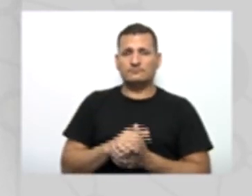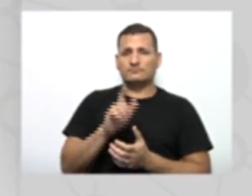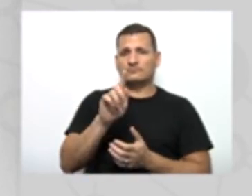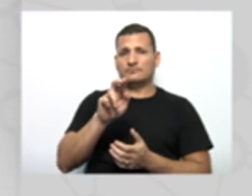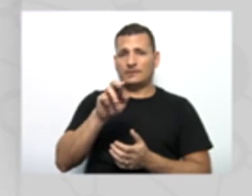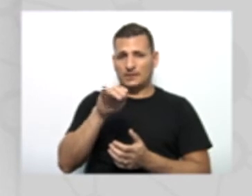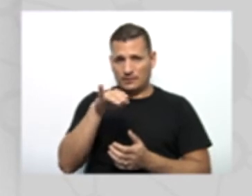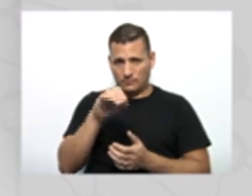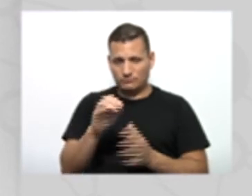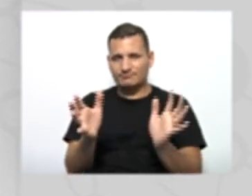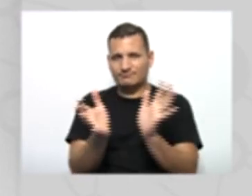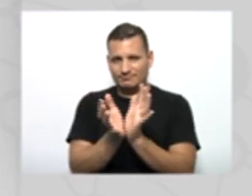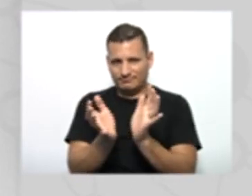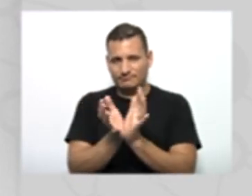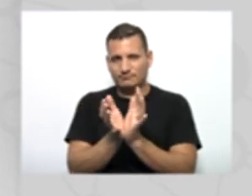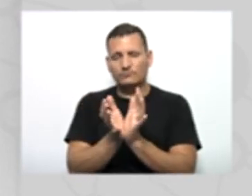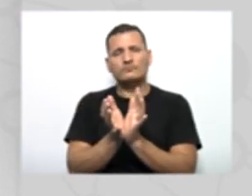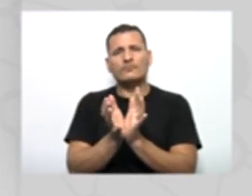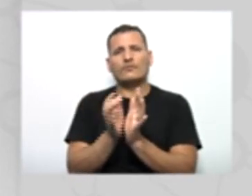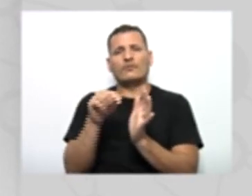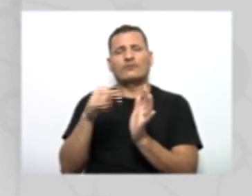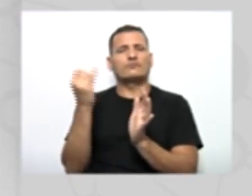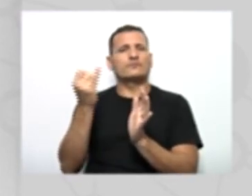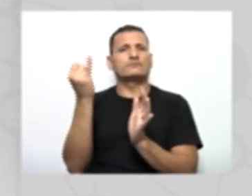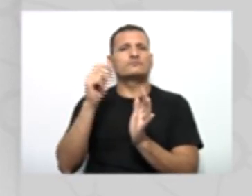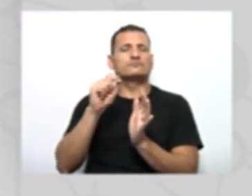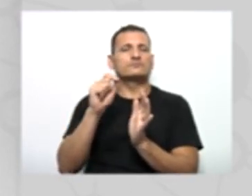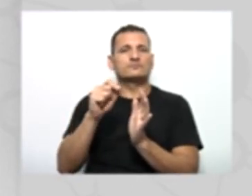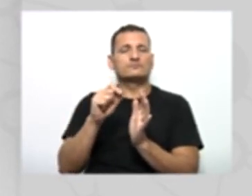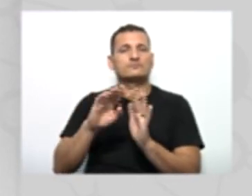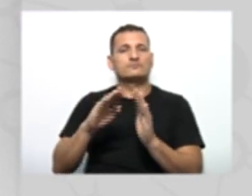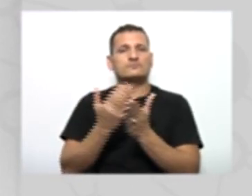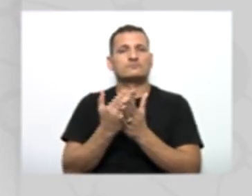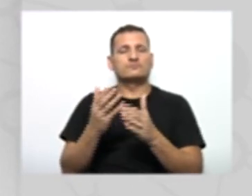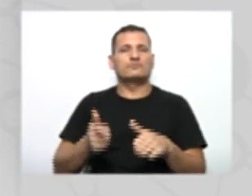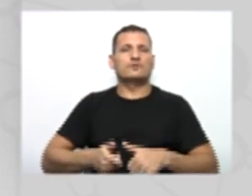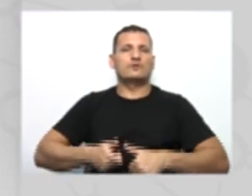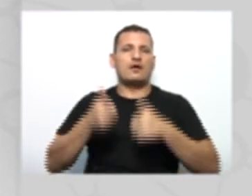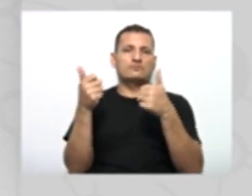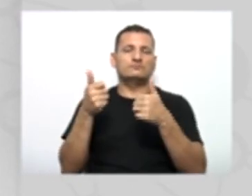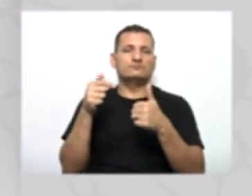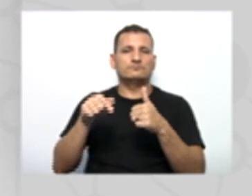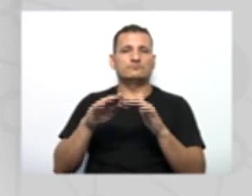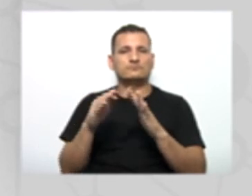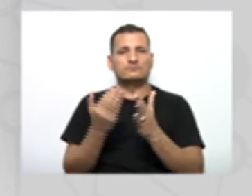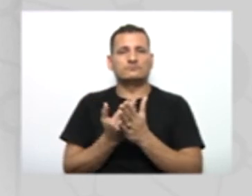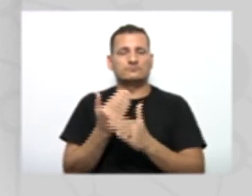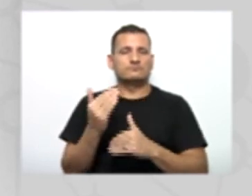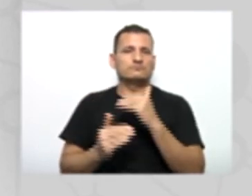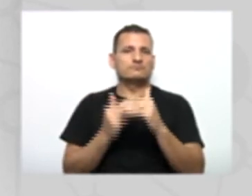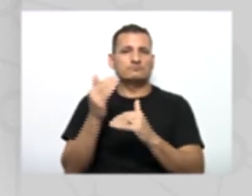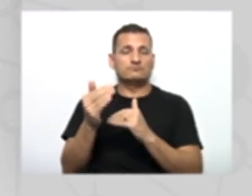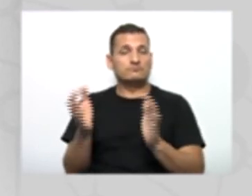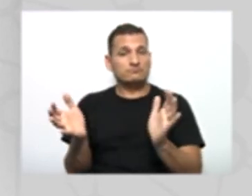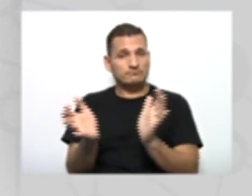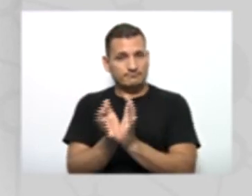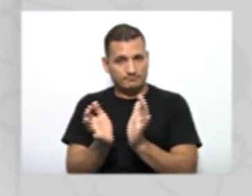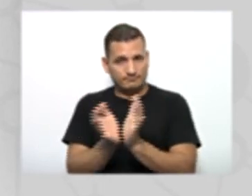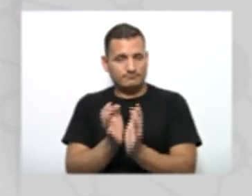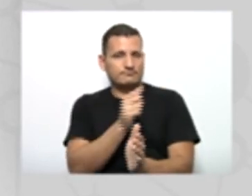É claro, alunos, que quando vocês estudam, vocês estão pensando em ter um bom emprego, ter uma boa casa, ter um carro,